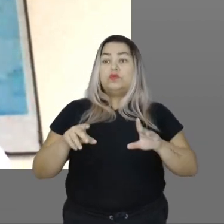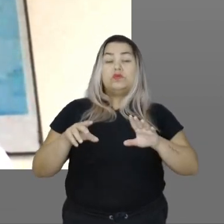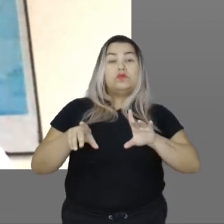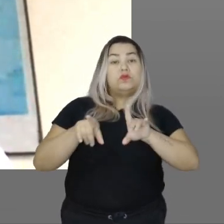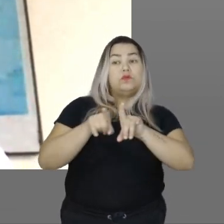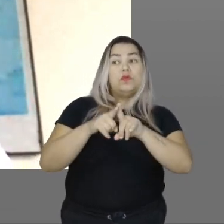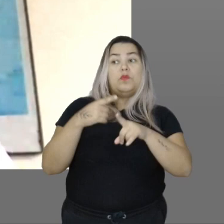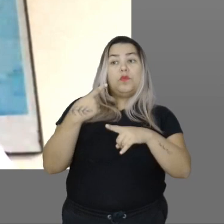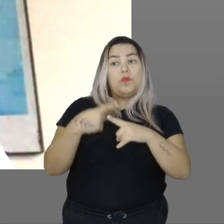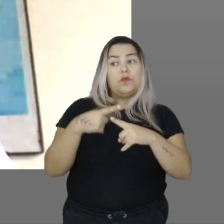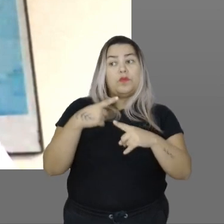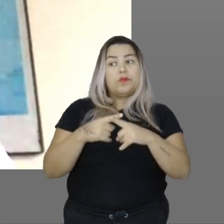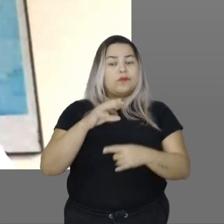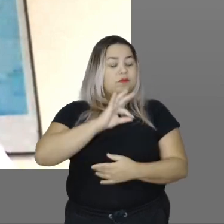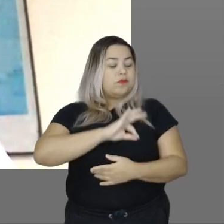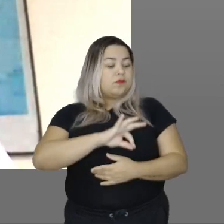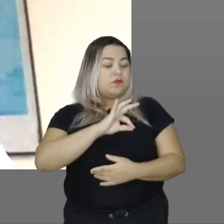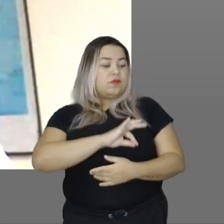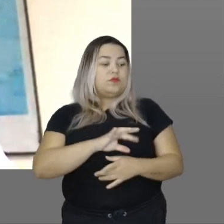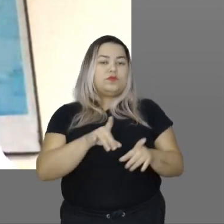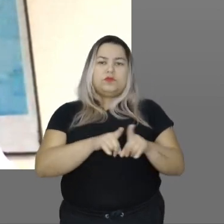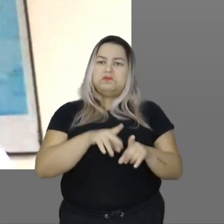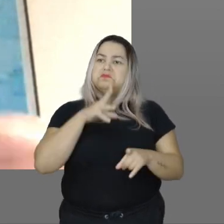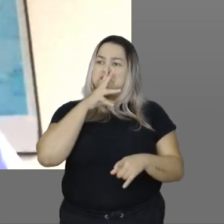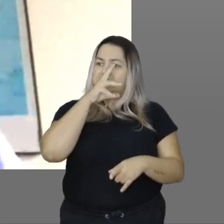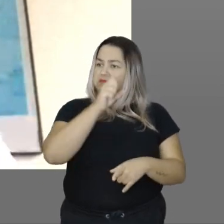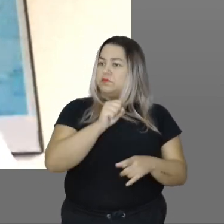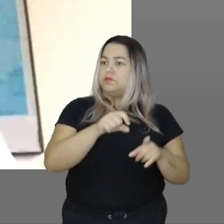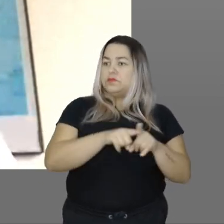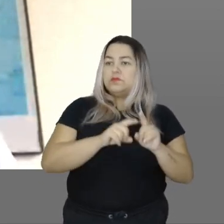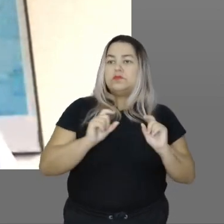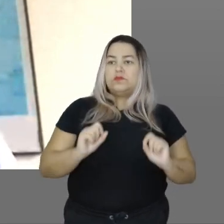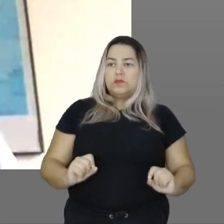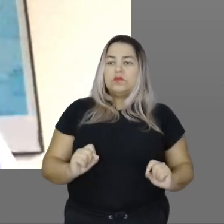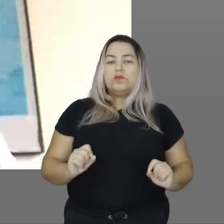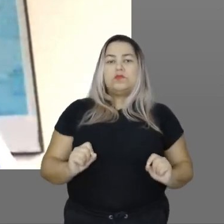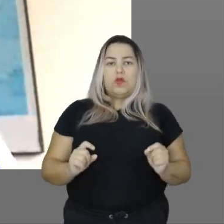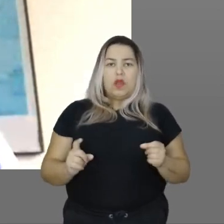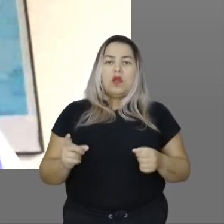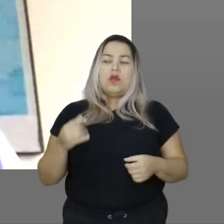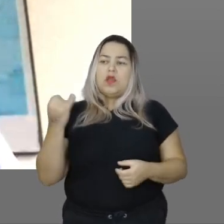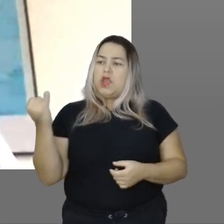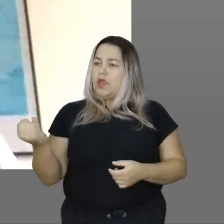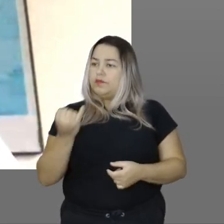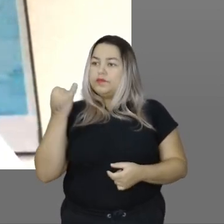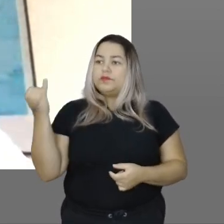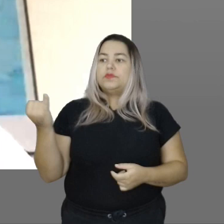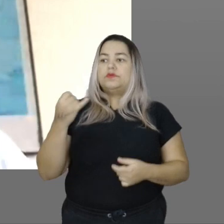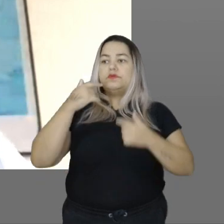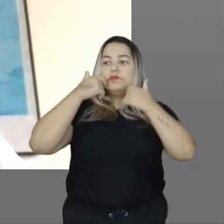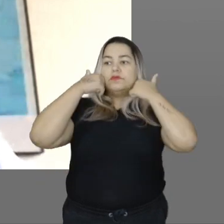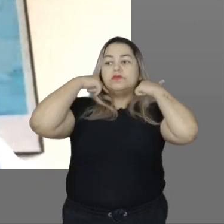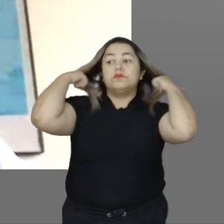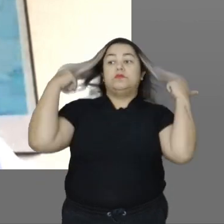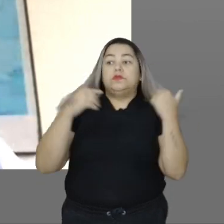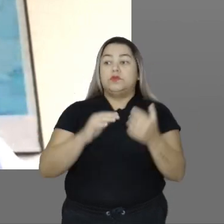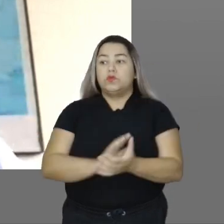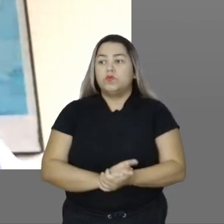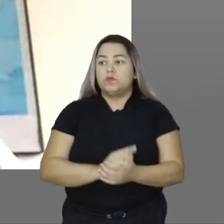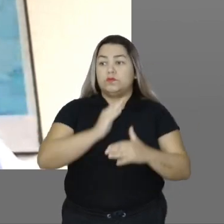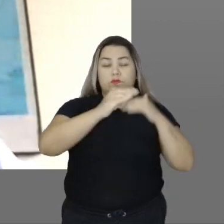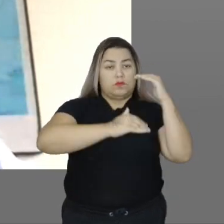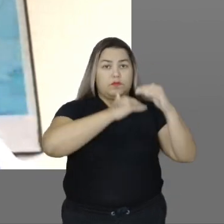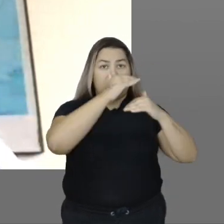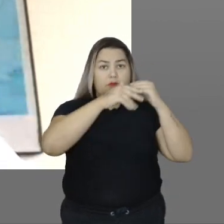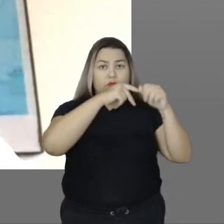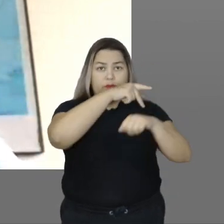porque isto aponta para um fortalecimento do mercado interno e isto é um vetor fundamental de crescimento econômico para